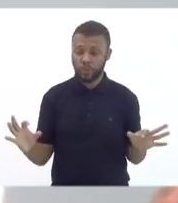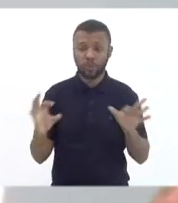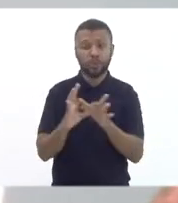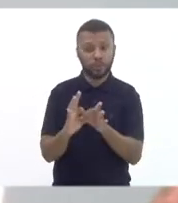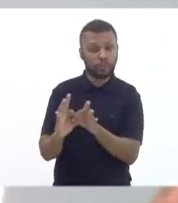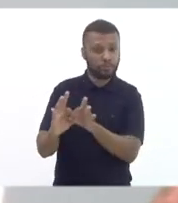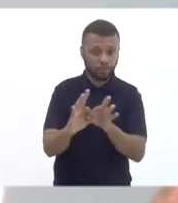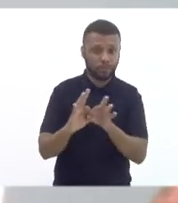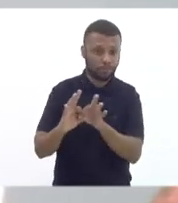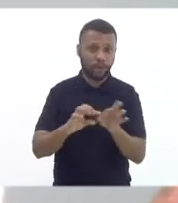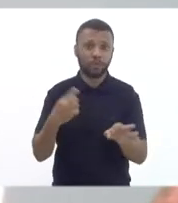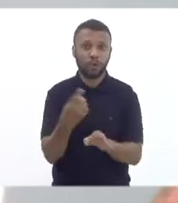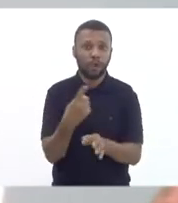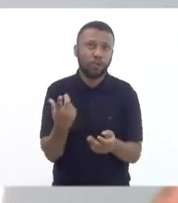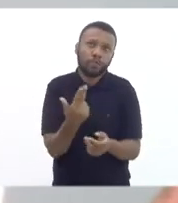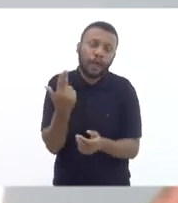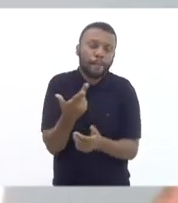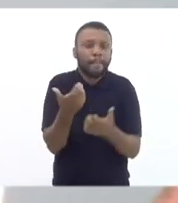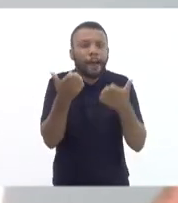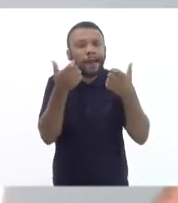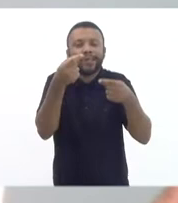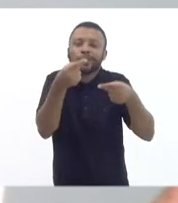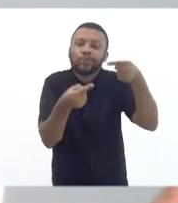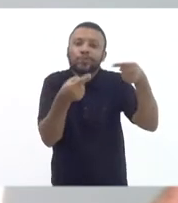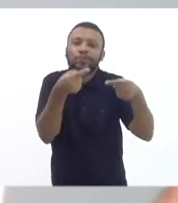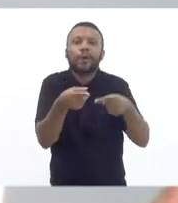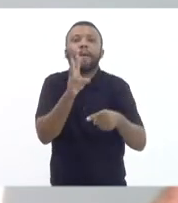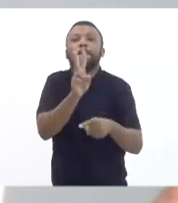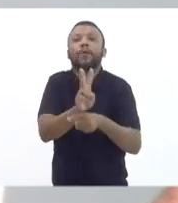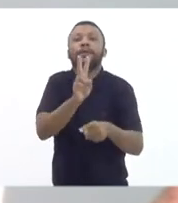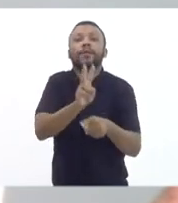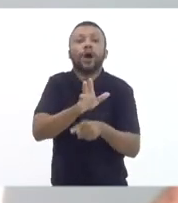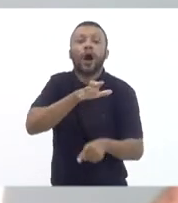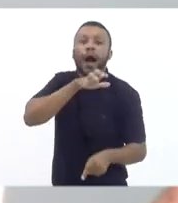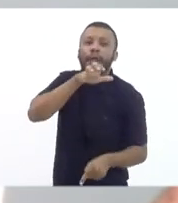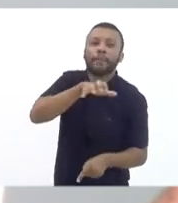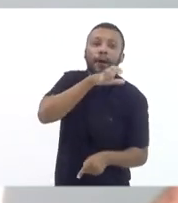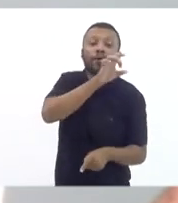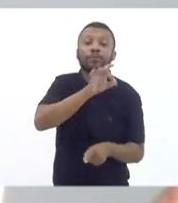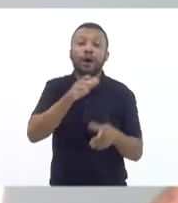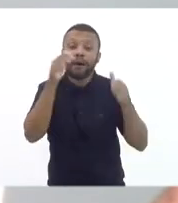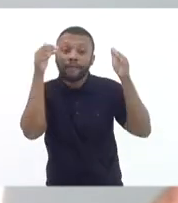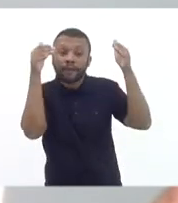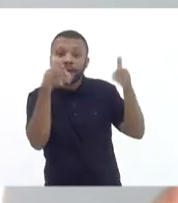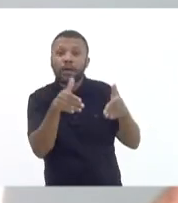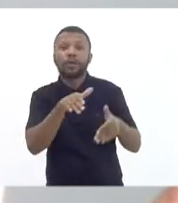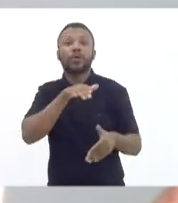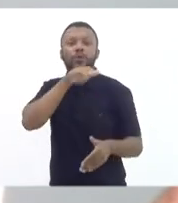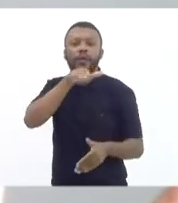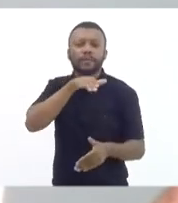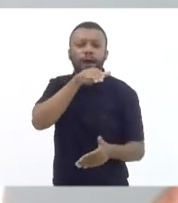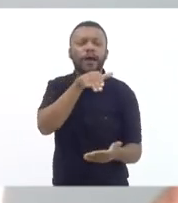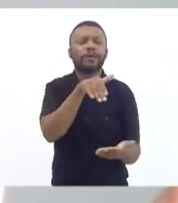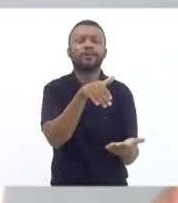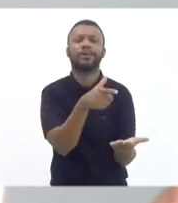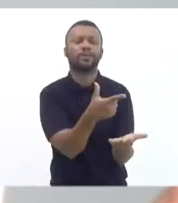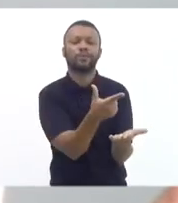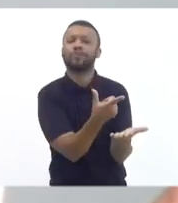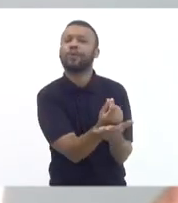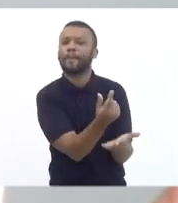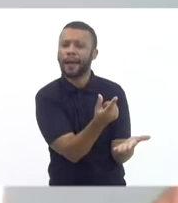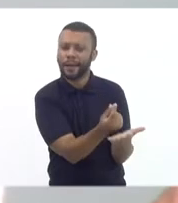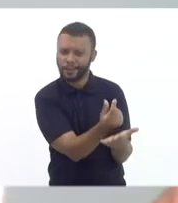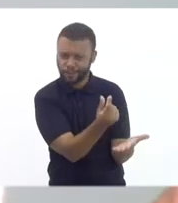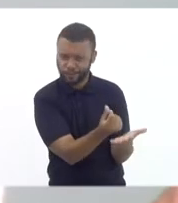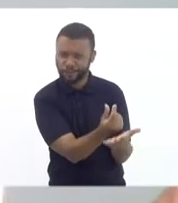também não pode discutir proteção animal somente focando nos animais domésticos. A gente tem que fazer uma política sistemática